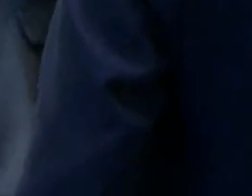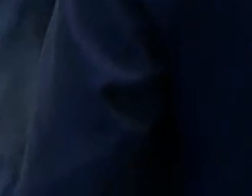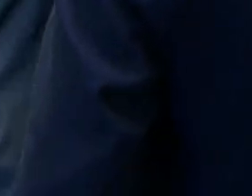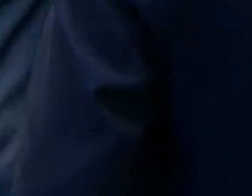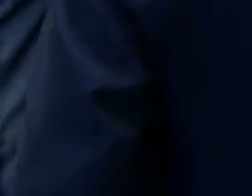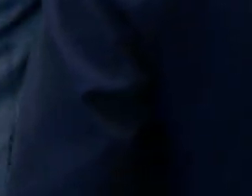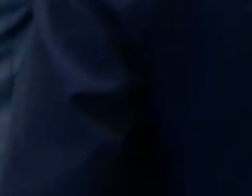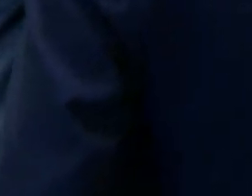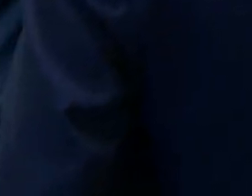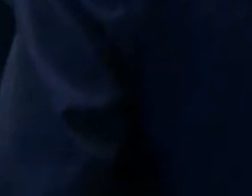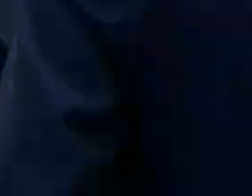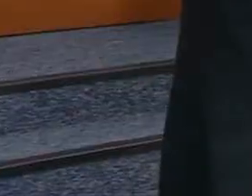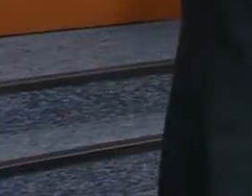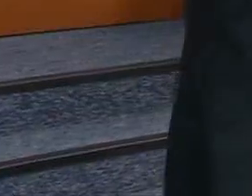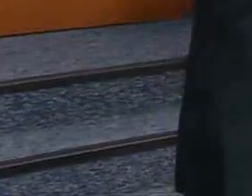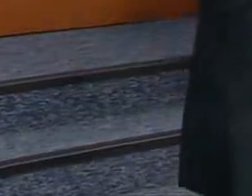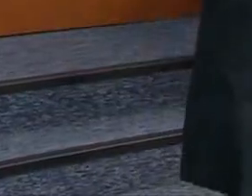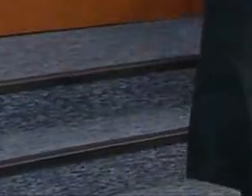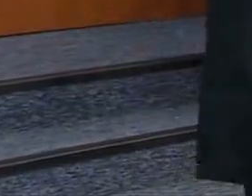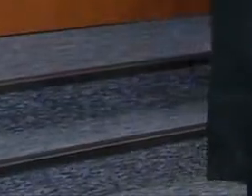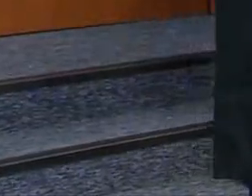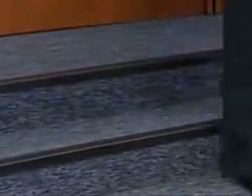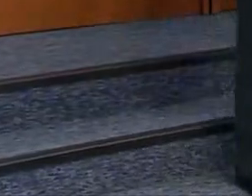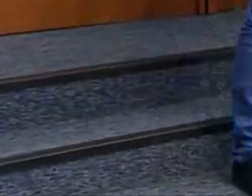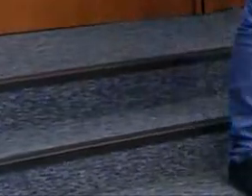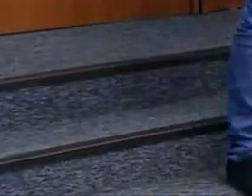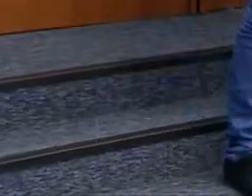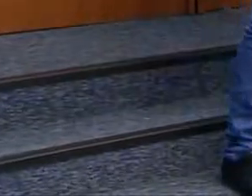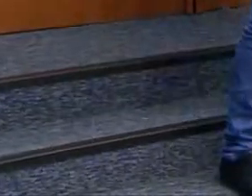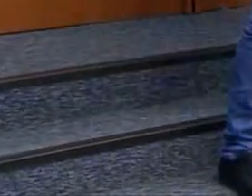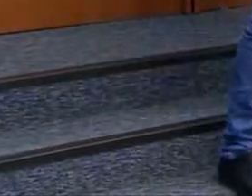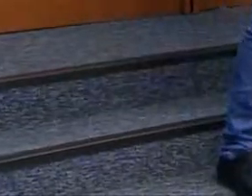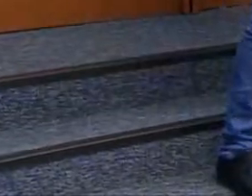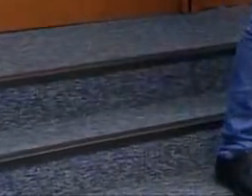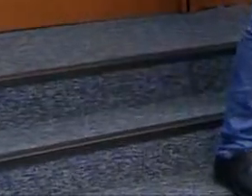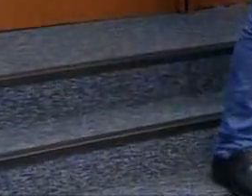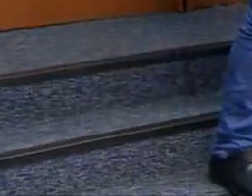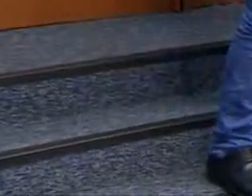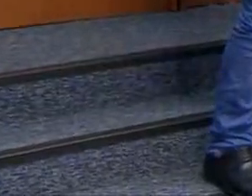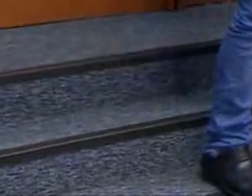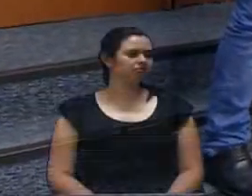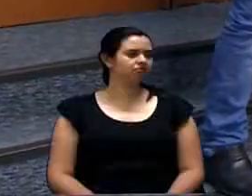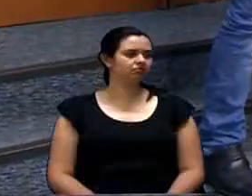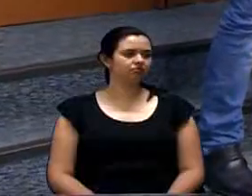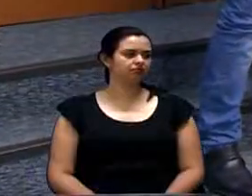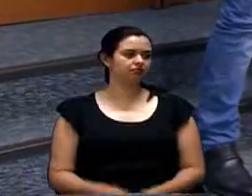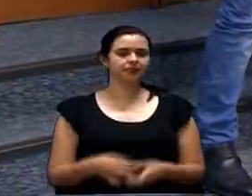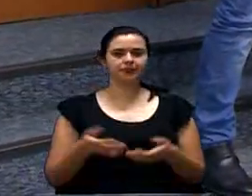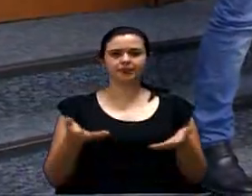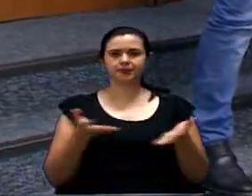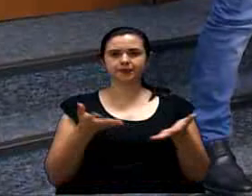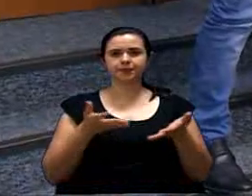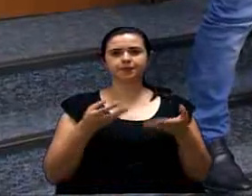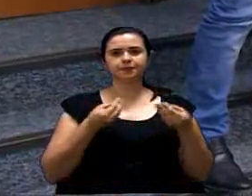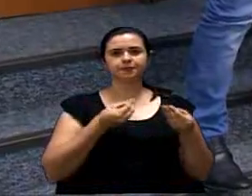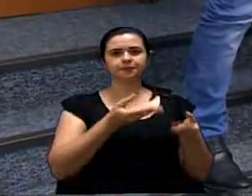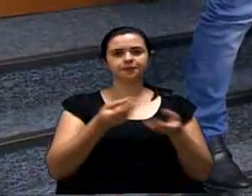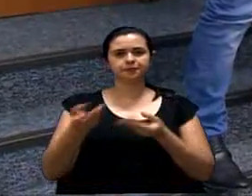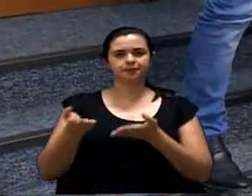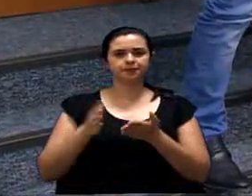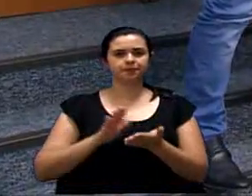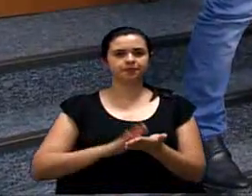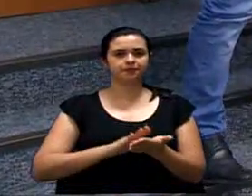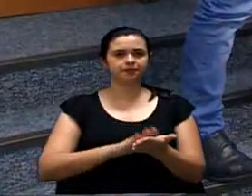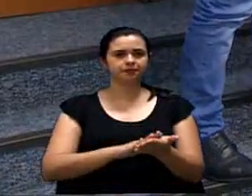neste momento então nós ouviremos o presidente da casa, Cláudio Sorocaba, que fará a entrega dos votos de congratulações.